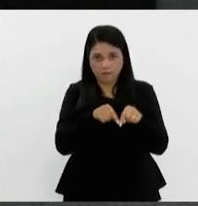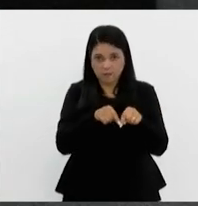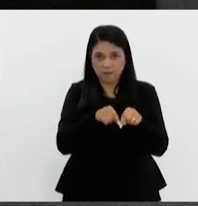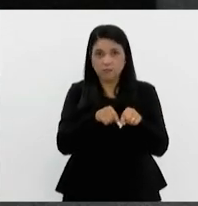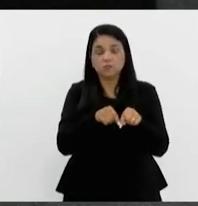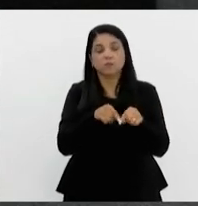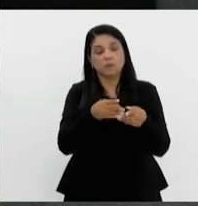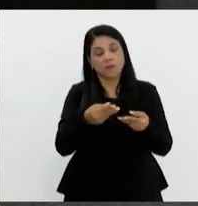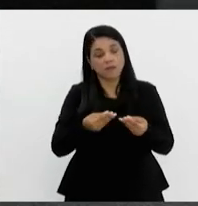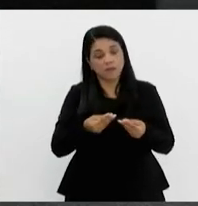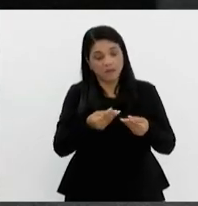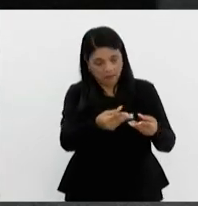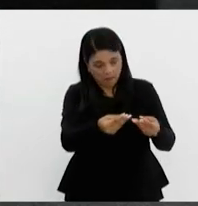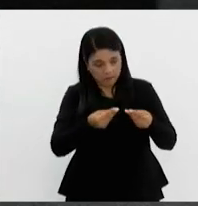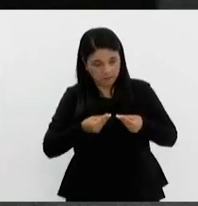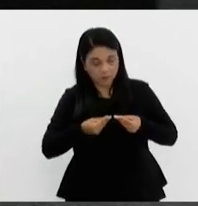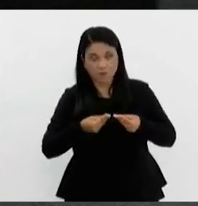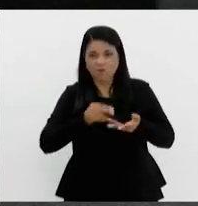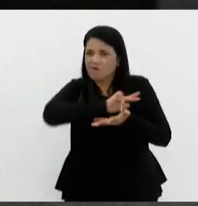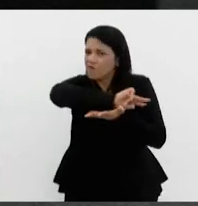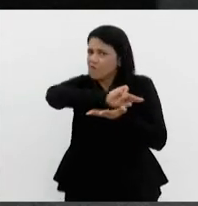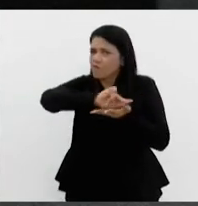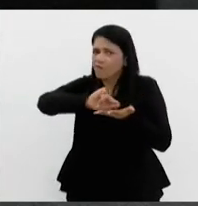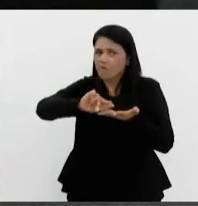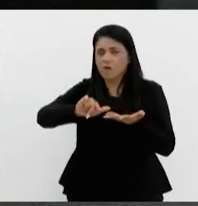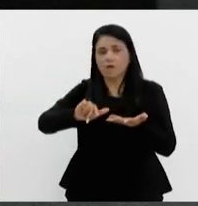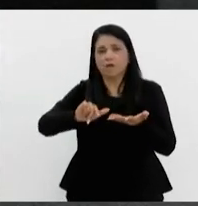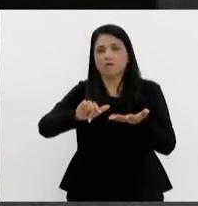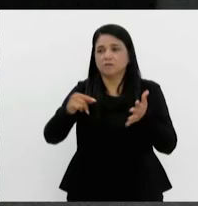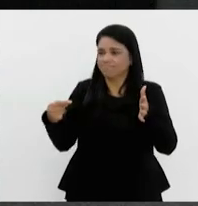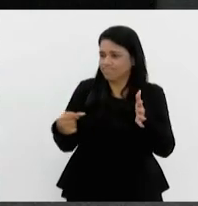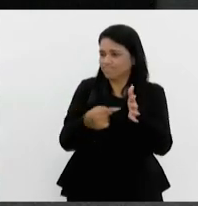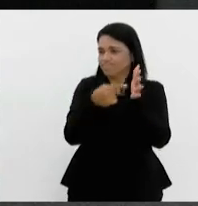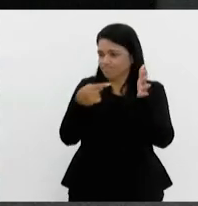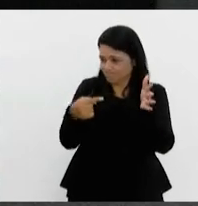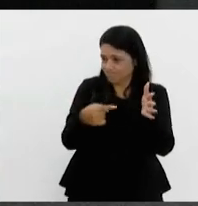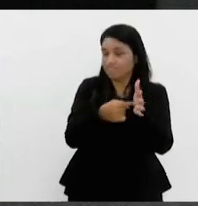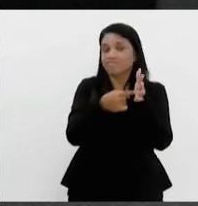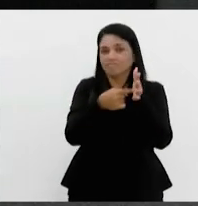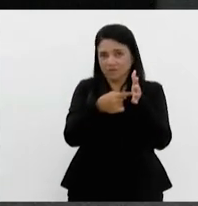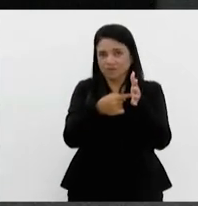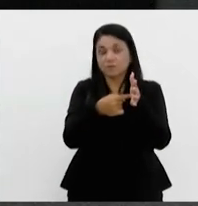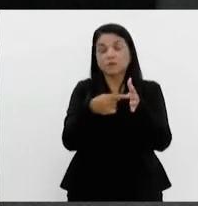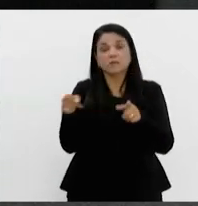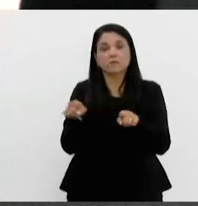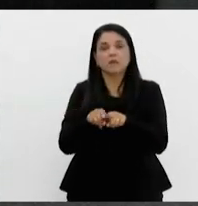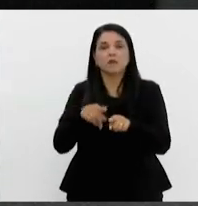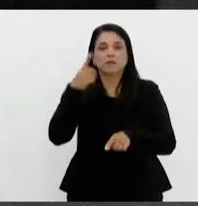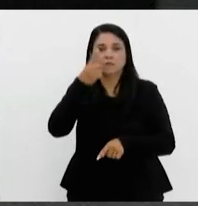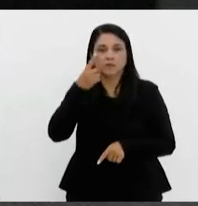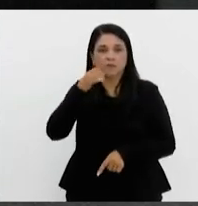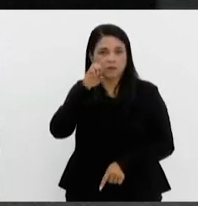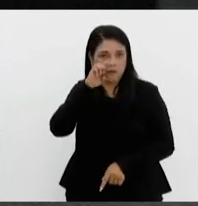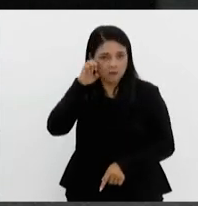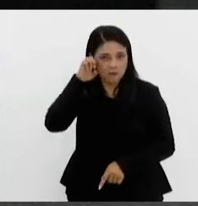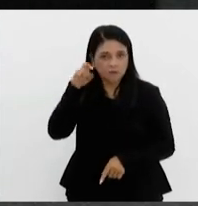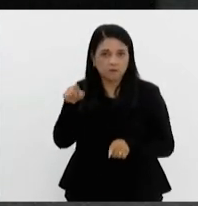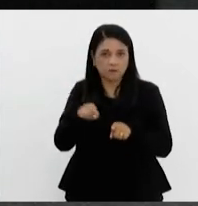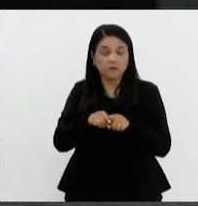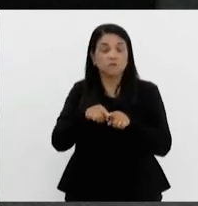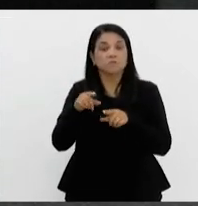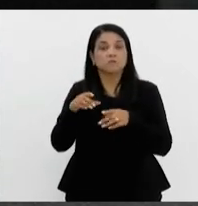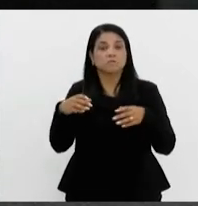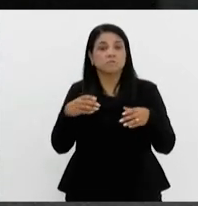uma infinidade de demandas, e veja aqui a deputada Élica Takimoto, que preside a Comissão de Ciência e